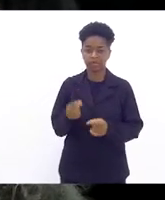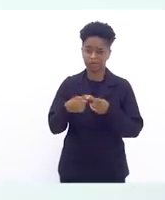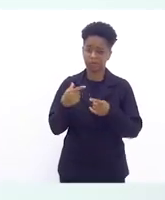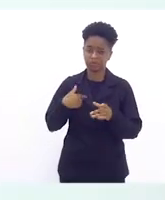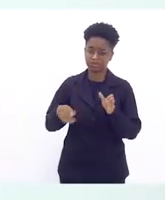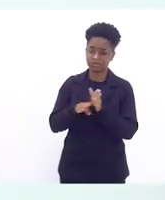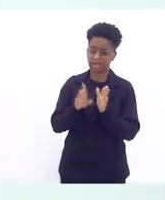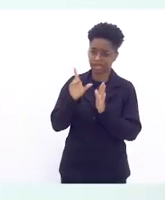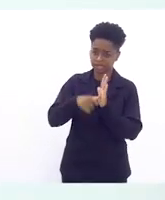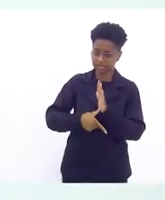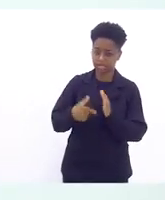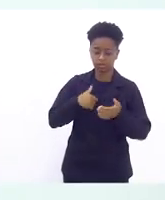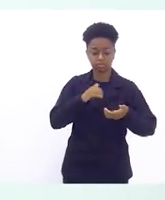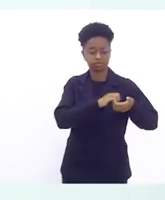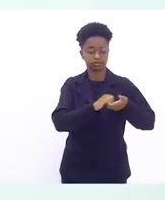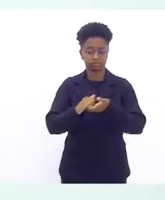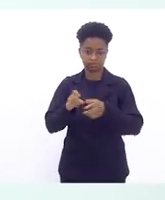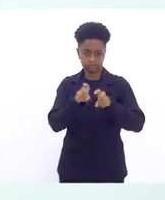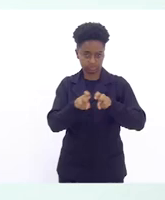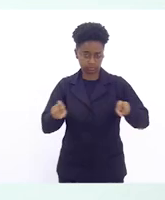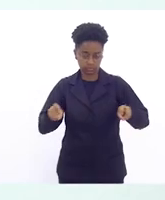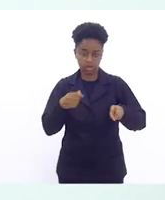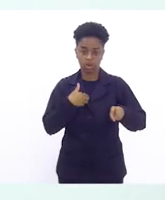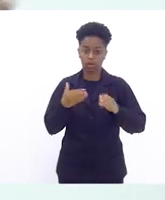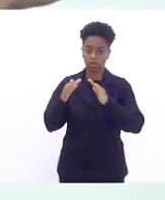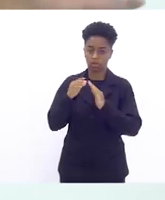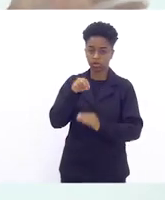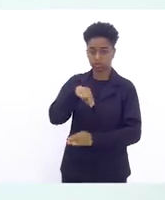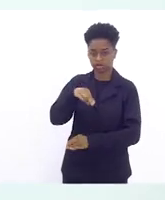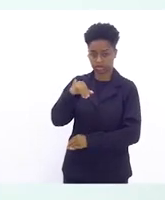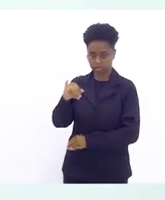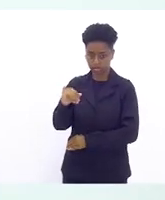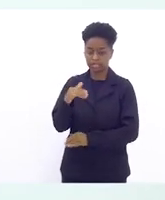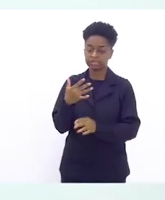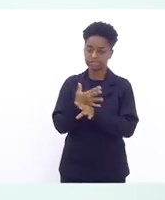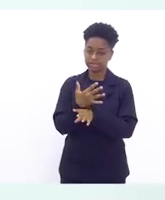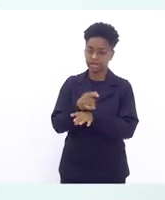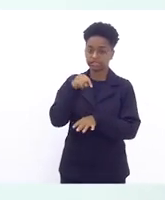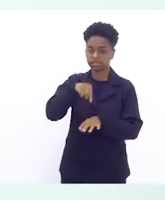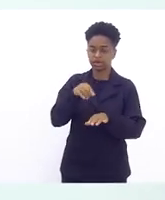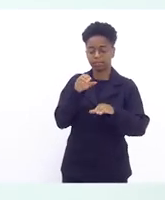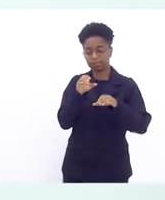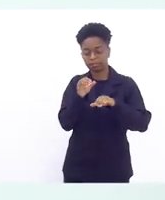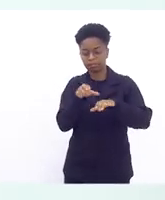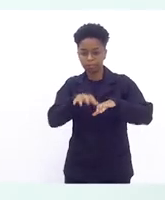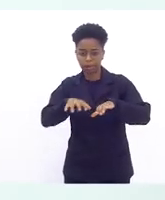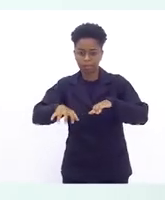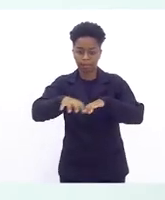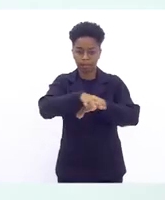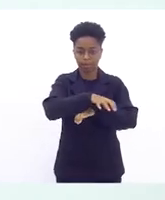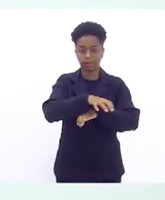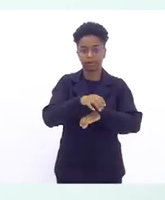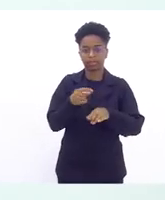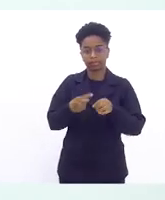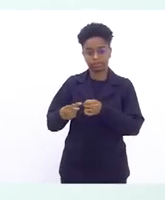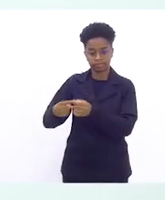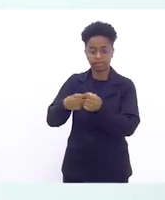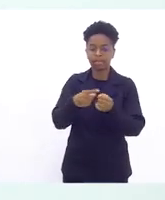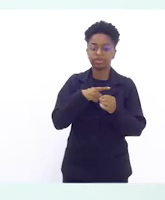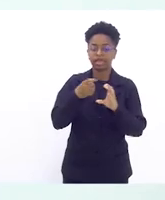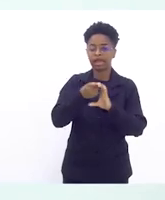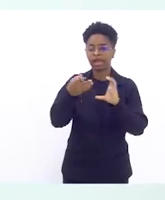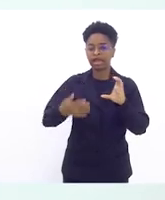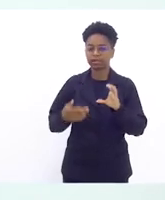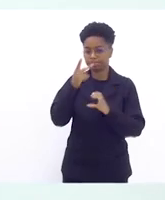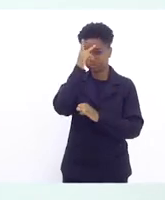chegado atrasado cumprimentar toda a mesa eu venho de Nova Iguaçu uma cidade aqui na região metropolitana uma cidade que tem características que poucas pessoas